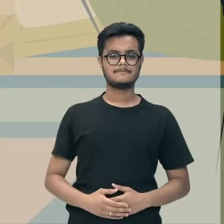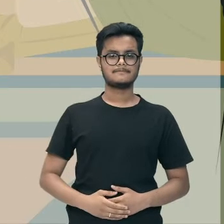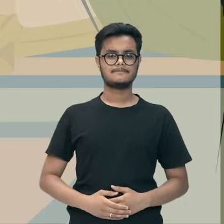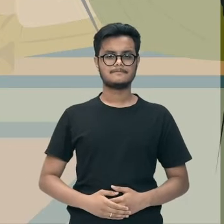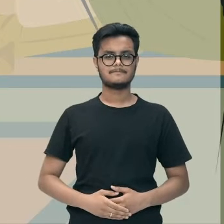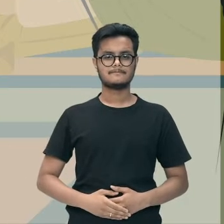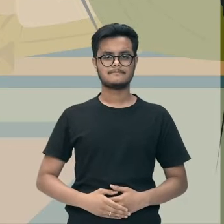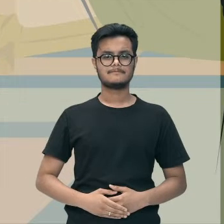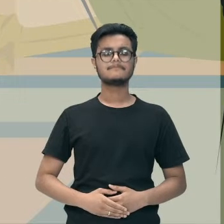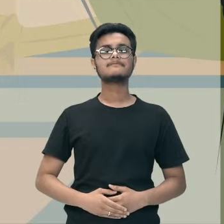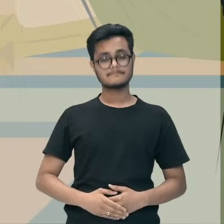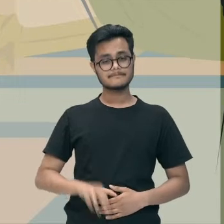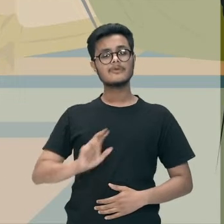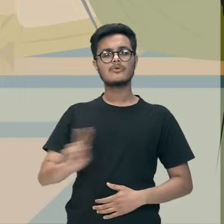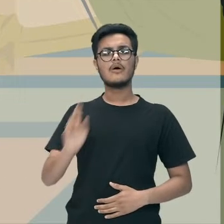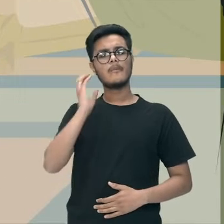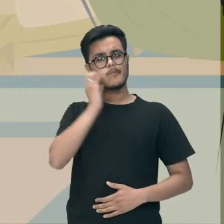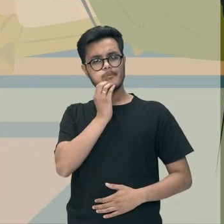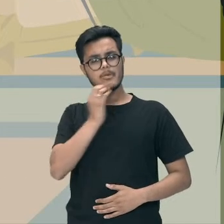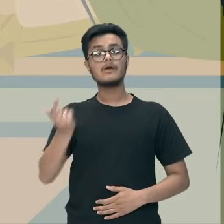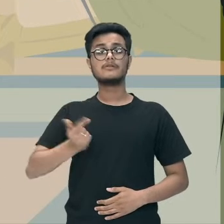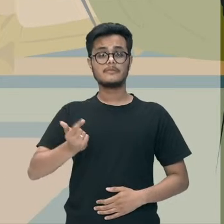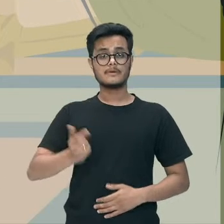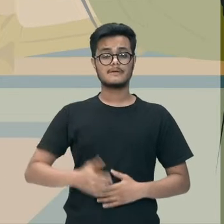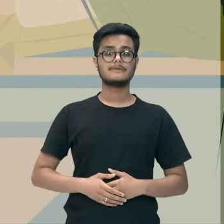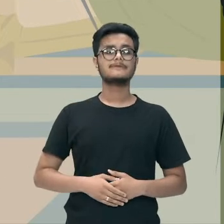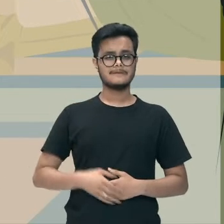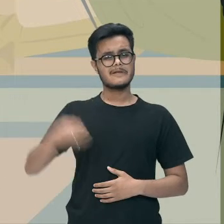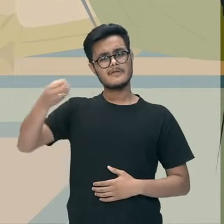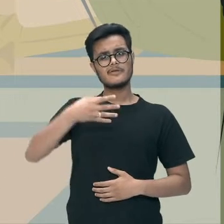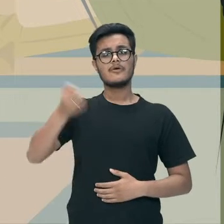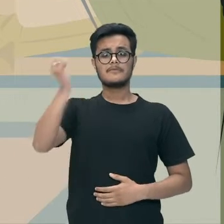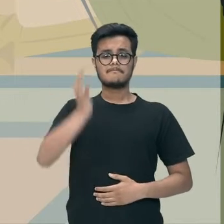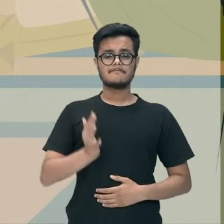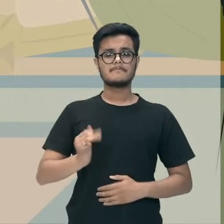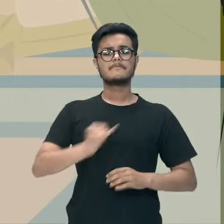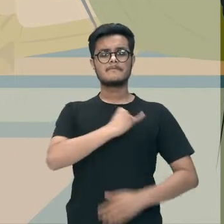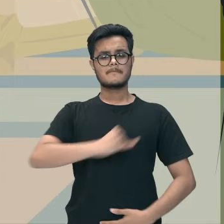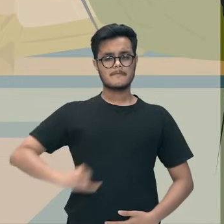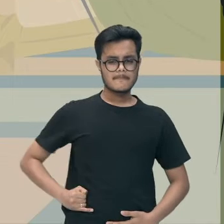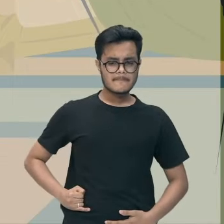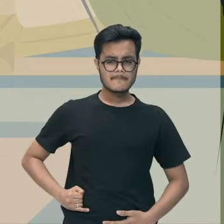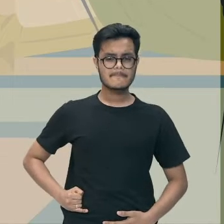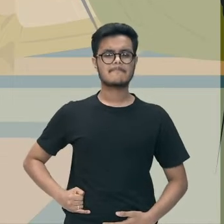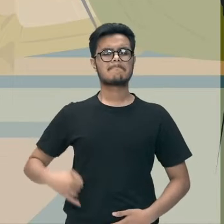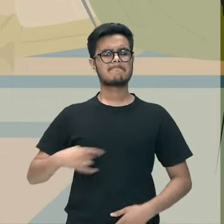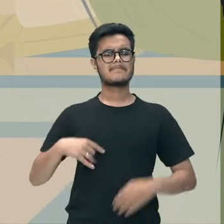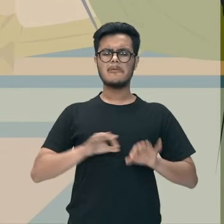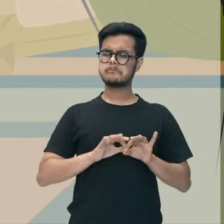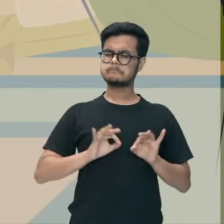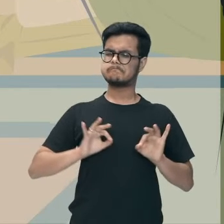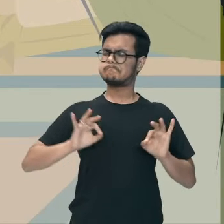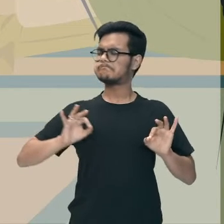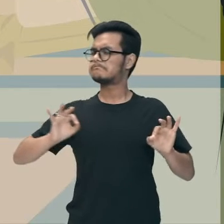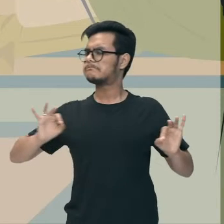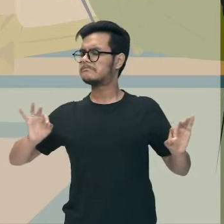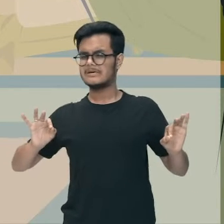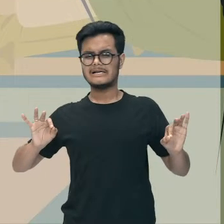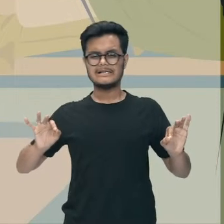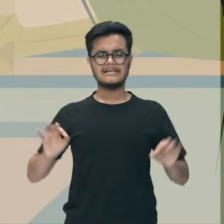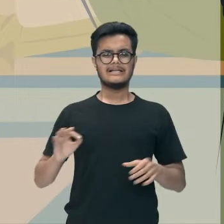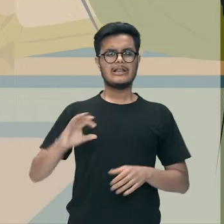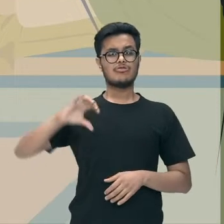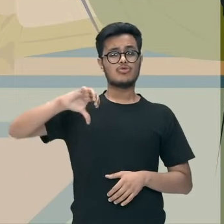agora Dom Pedro II, o novo imperador do Brasil, foi longa e dispendiosa e demorou mais de 9 dias